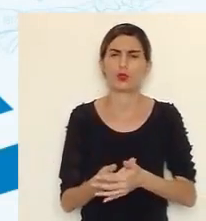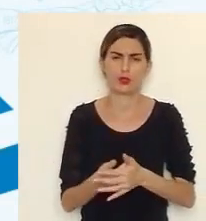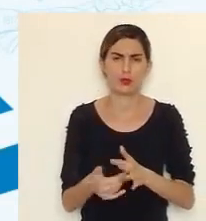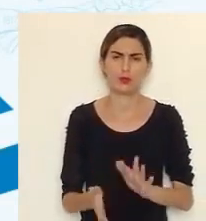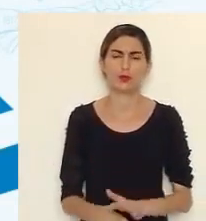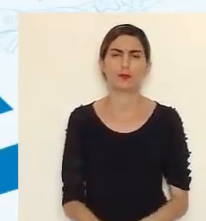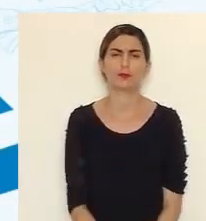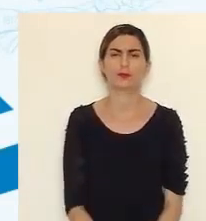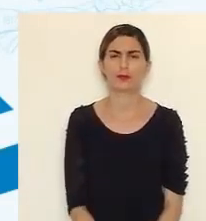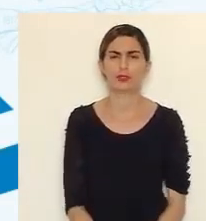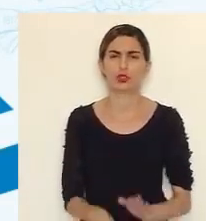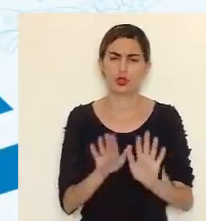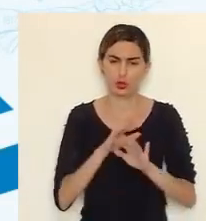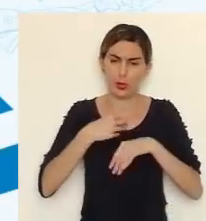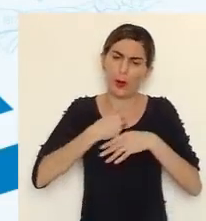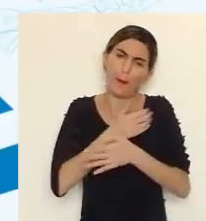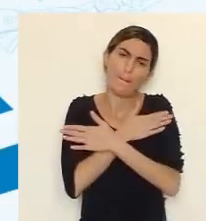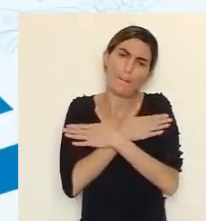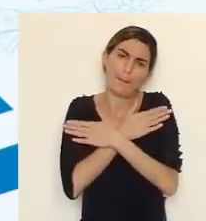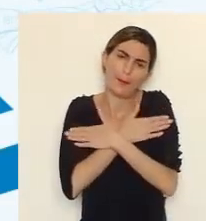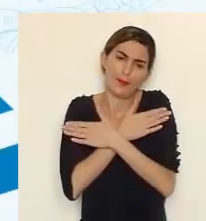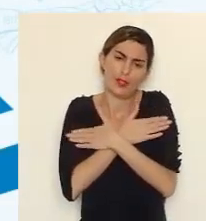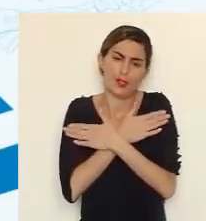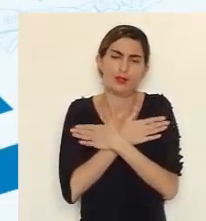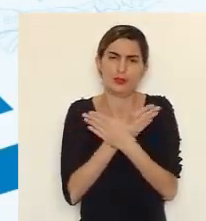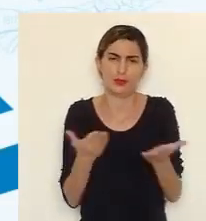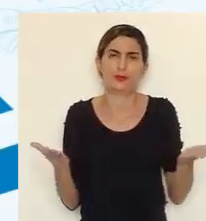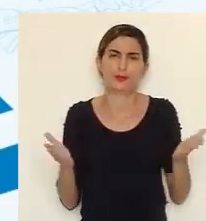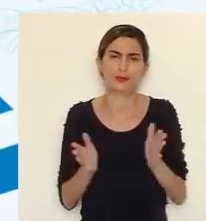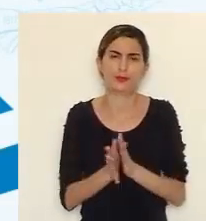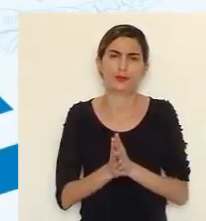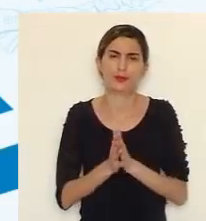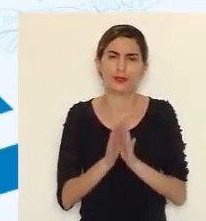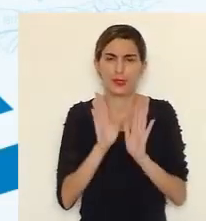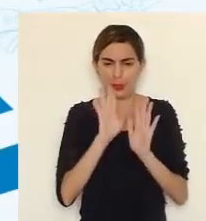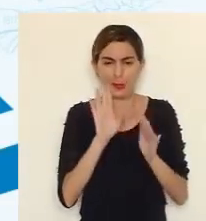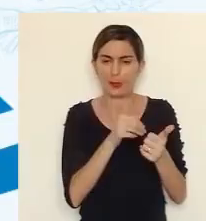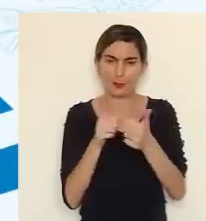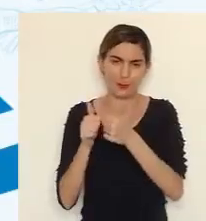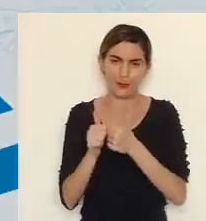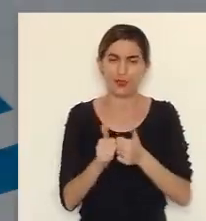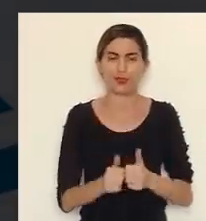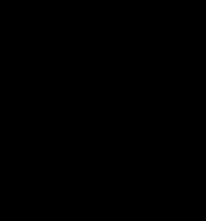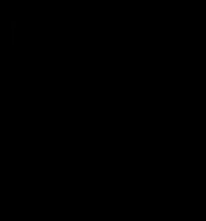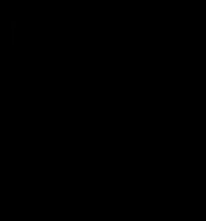um próximo momento. Deixo aqui meu abraço. Um legal para vocês.